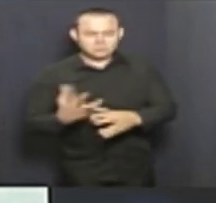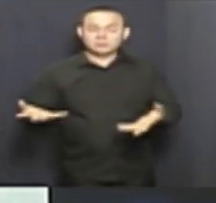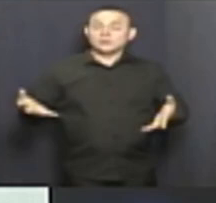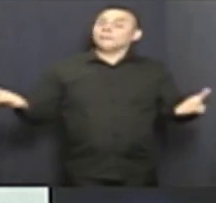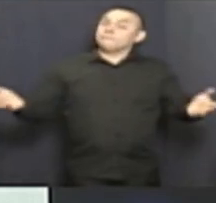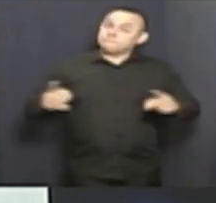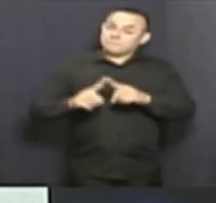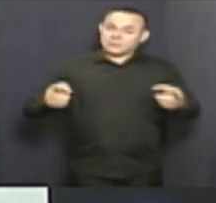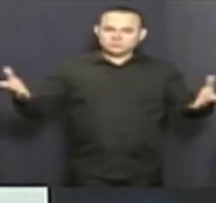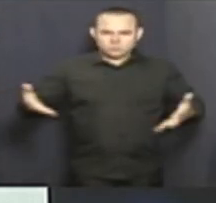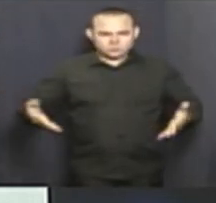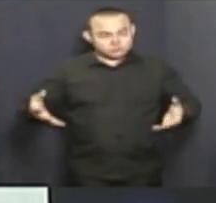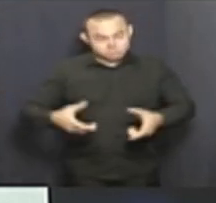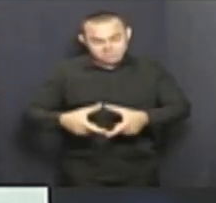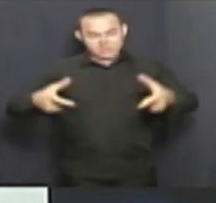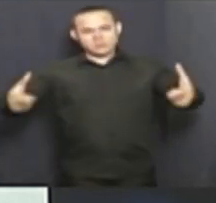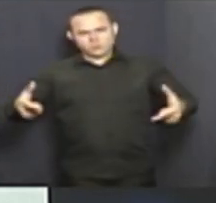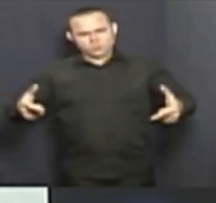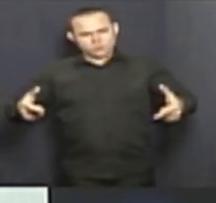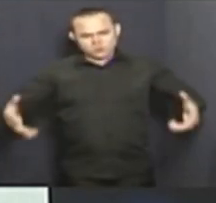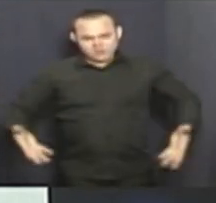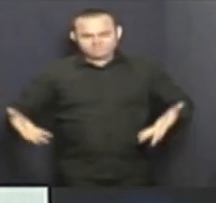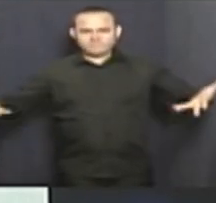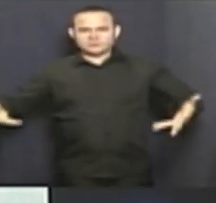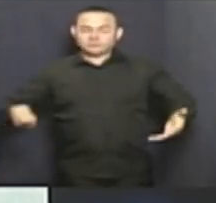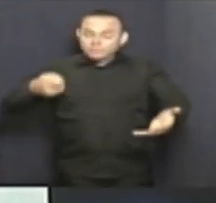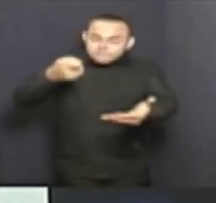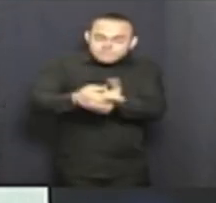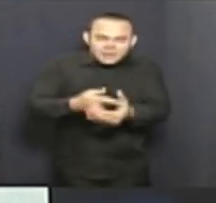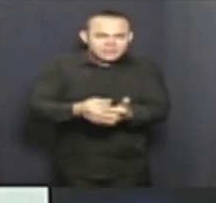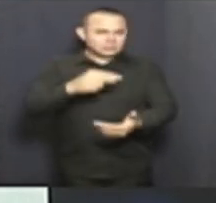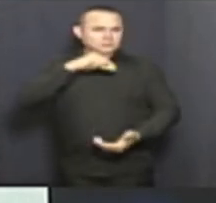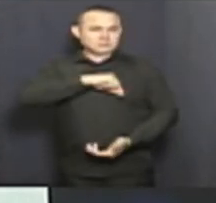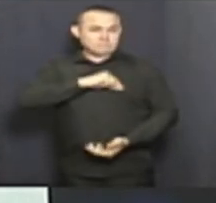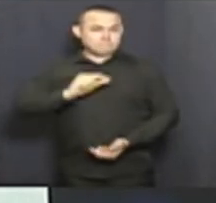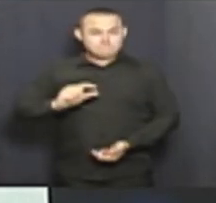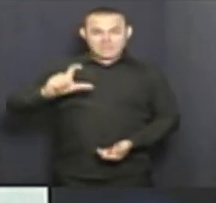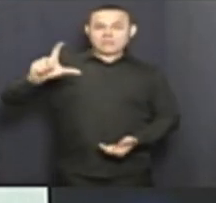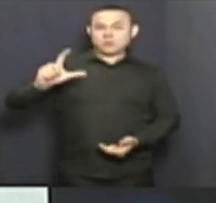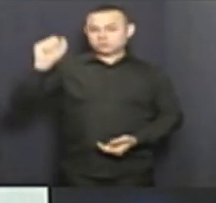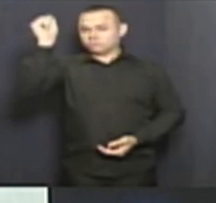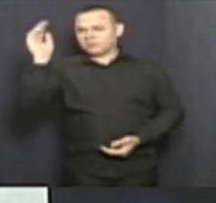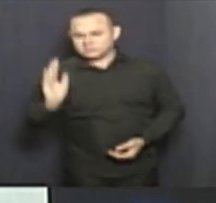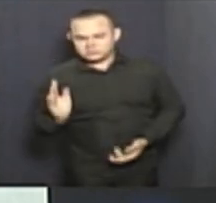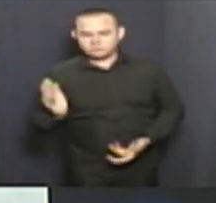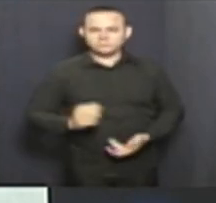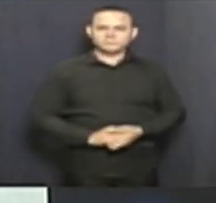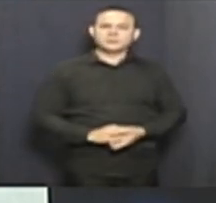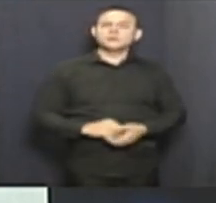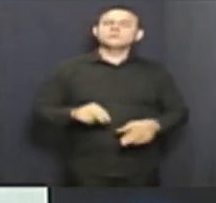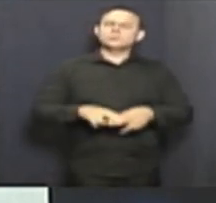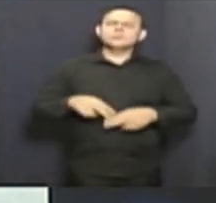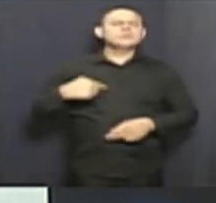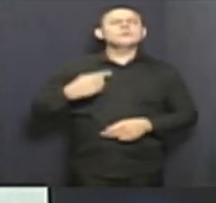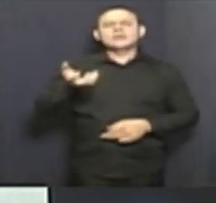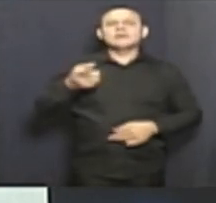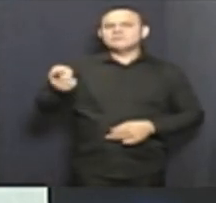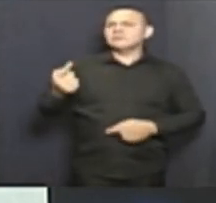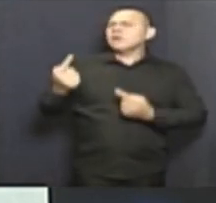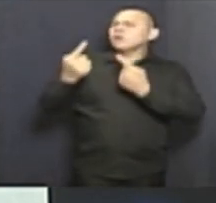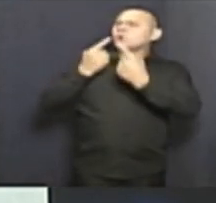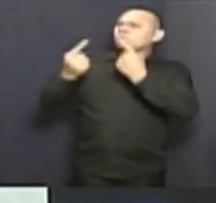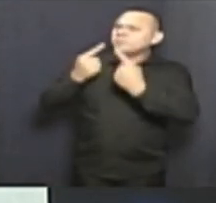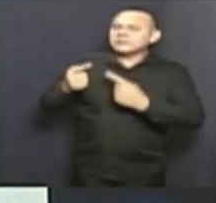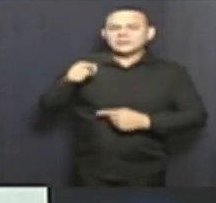mesmo em frente a crise foi pagar hoje o melhor salário de professor do brasil eu gostaria de que você comentasse se